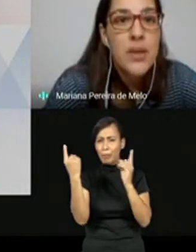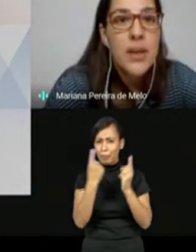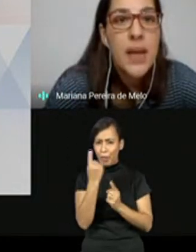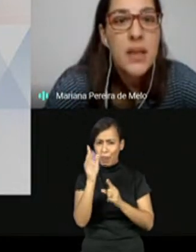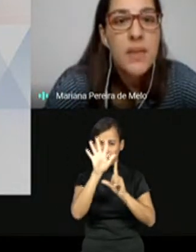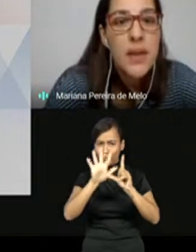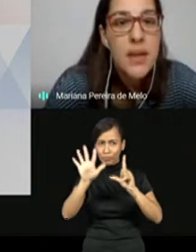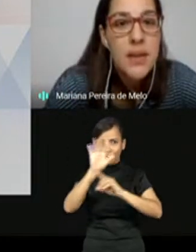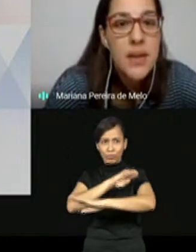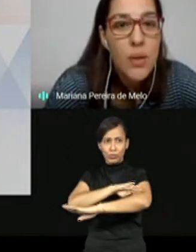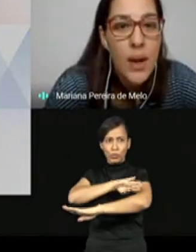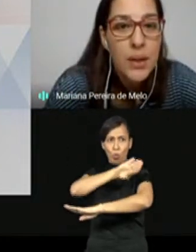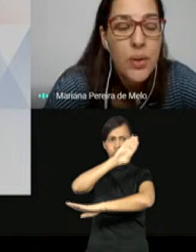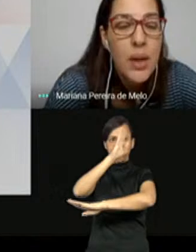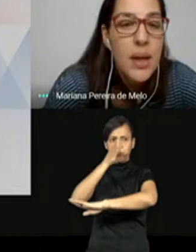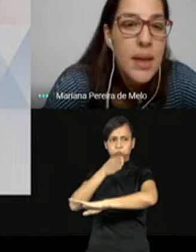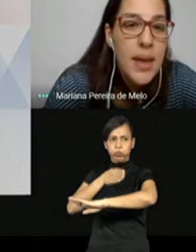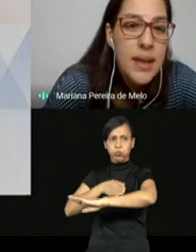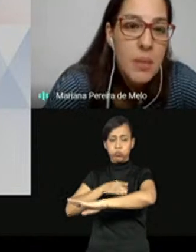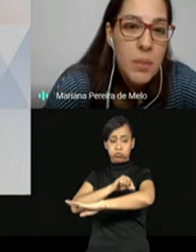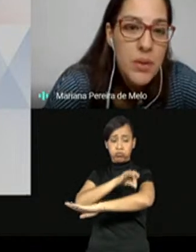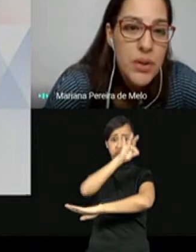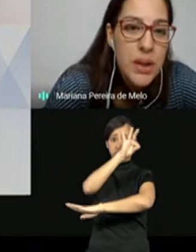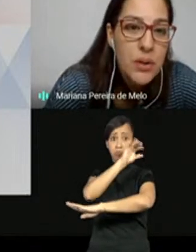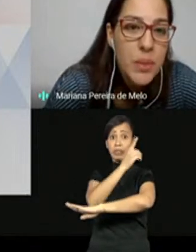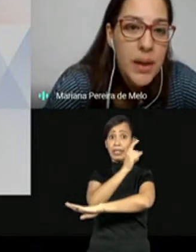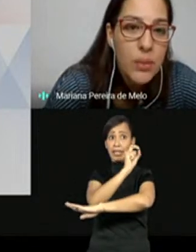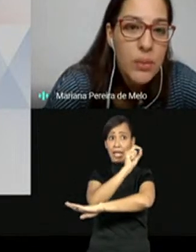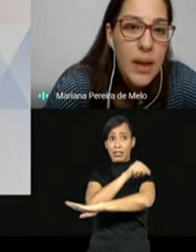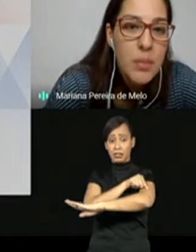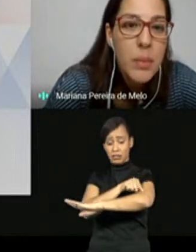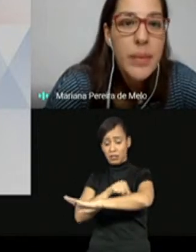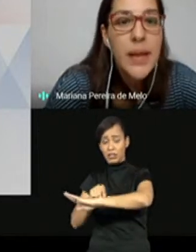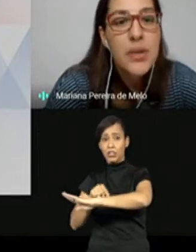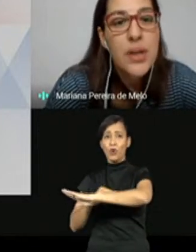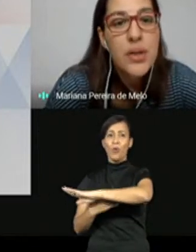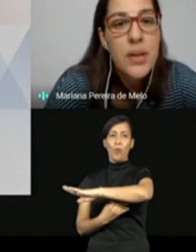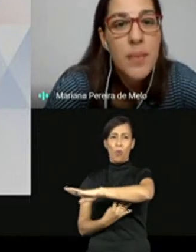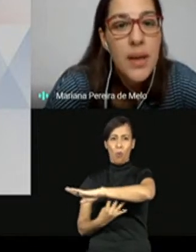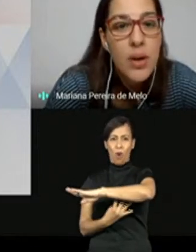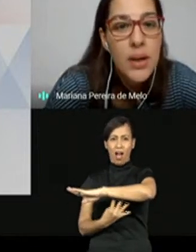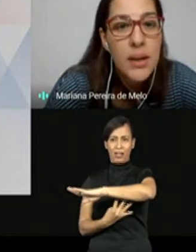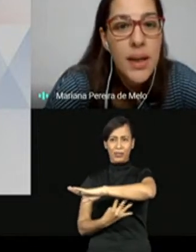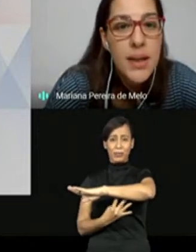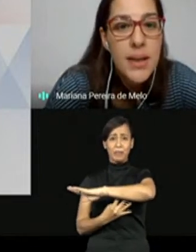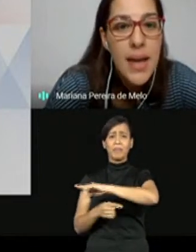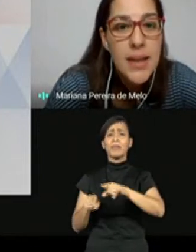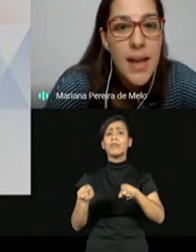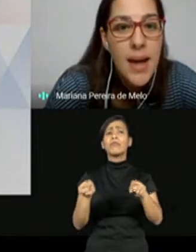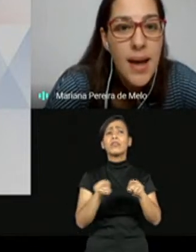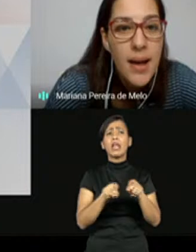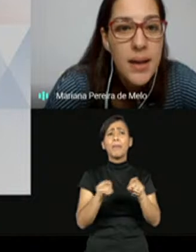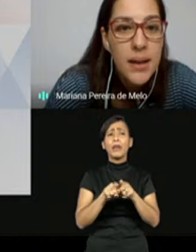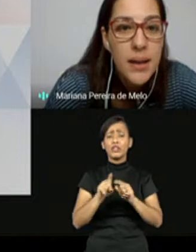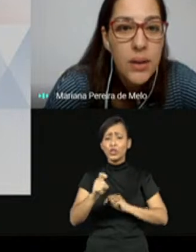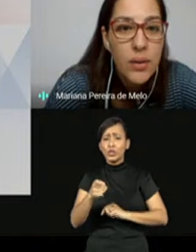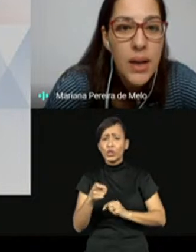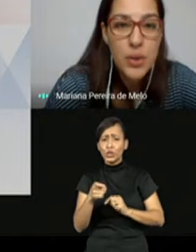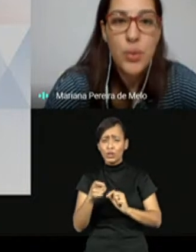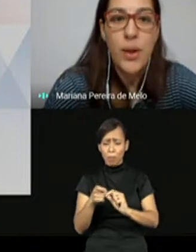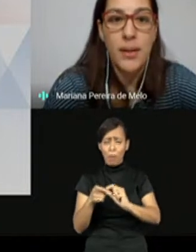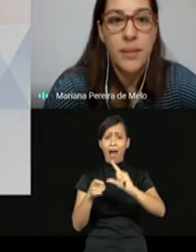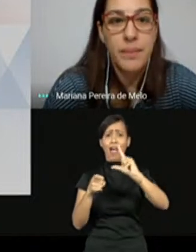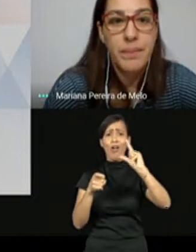com média 10 e variância 4. E ele está me pedindo para calcular a probabilidade da x maior que 13, essa área aqui,